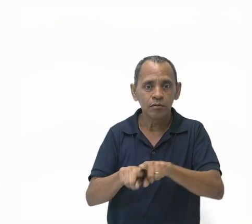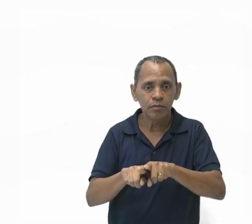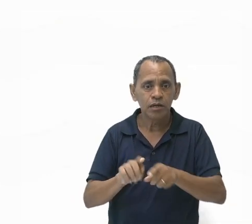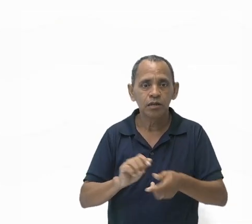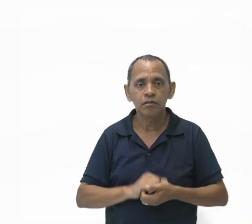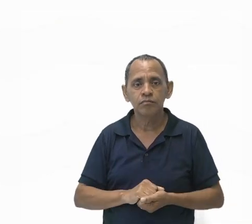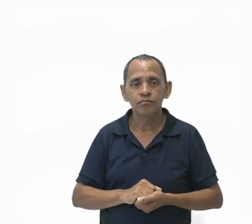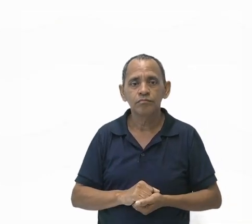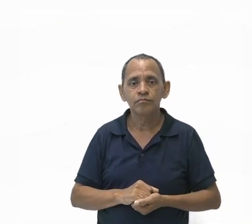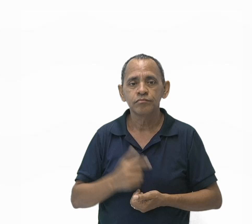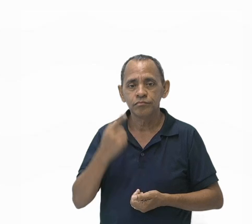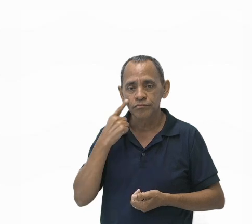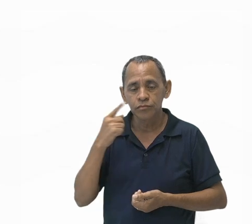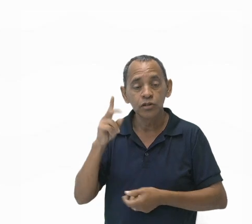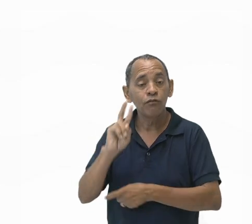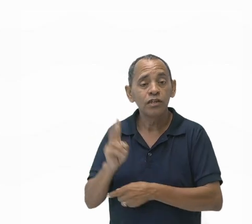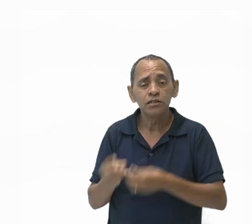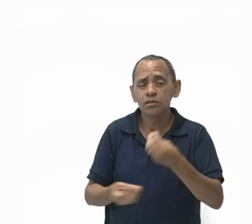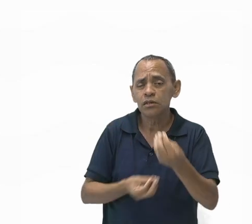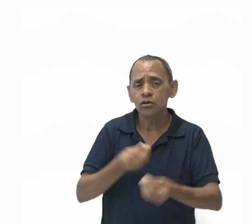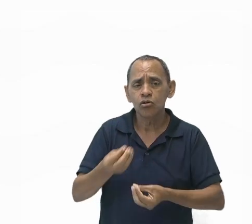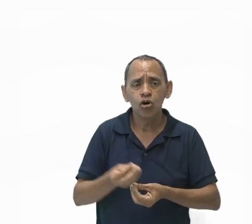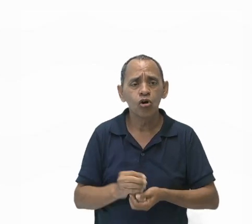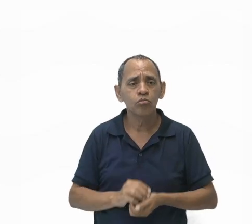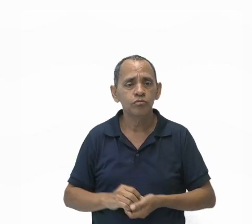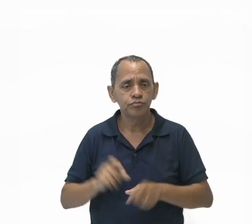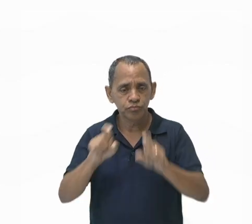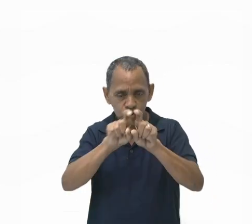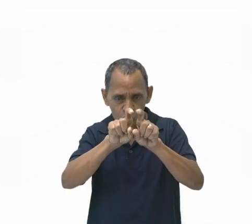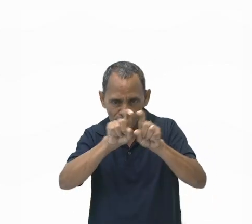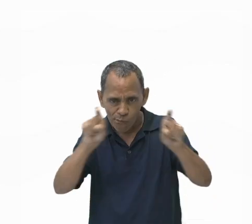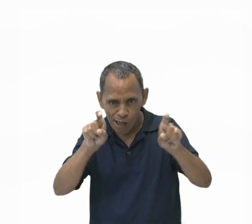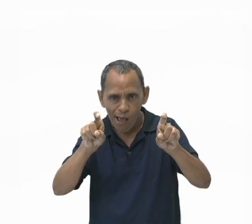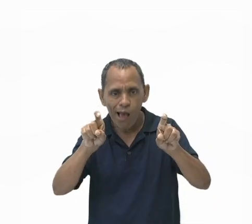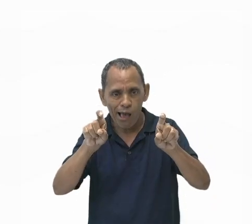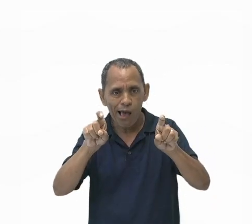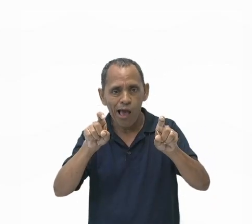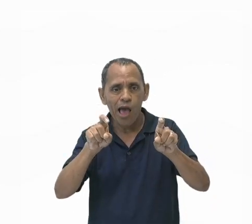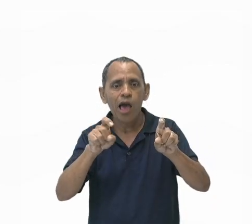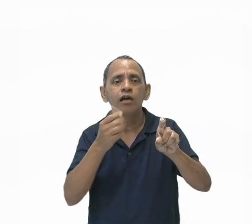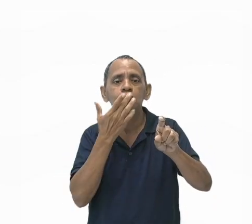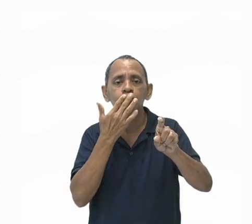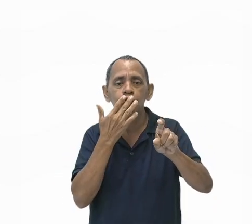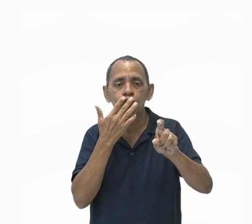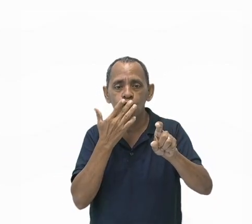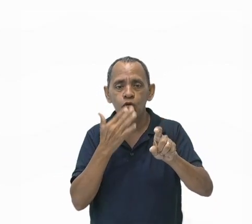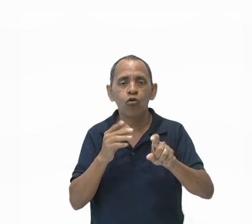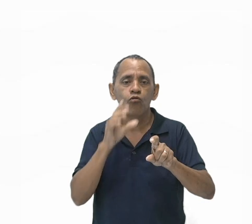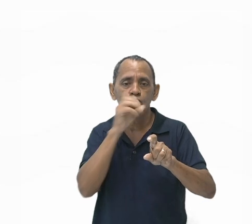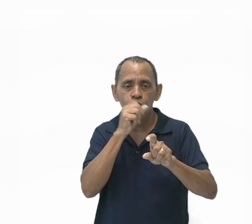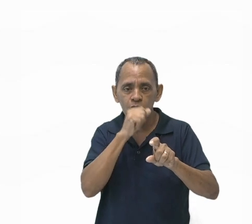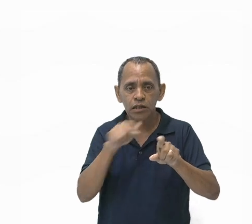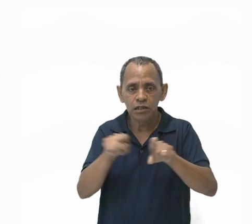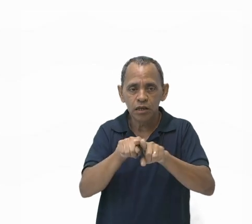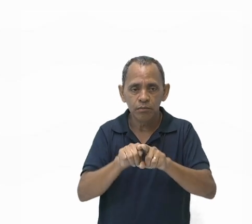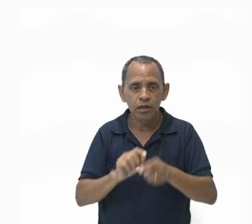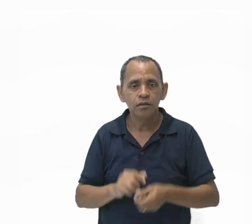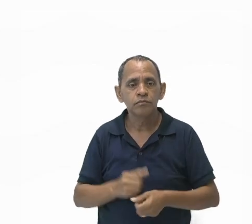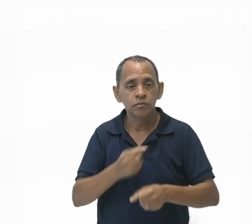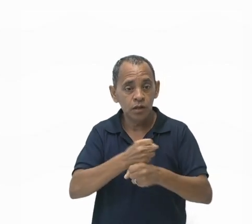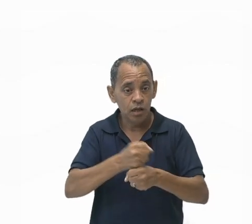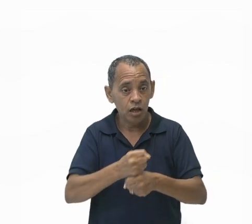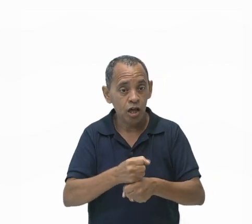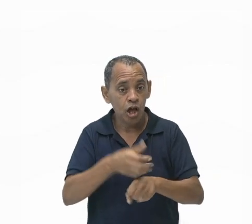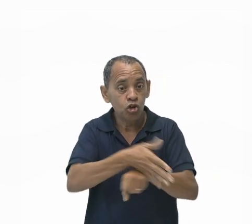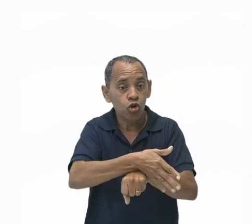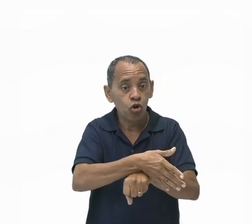de destacar para vocês a questão da Venezuela também. A Venezuela, ela entrou em 2012 com a saída ali